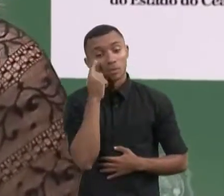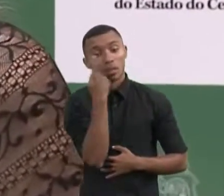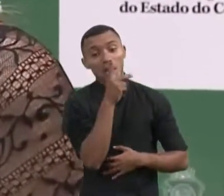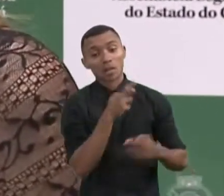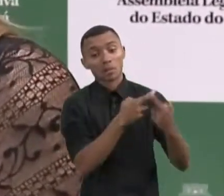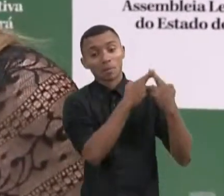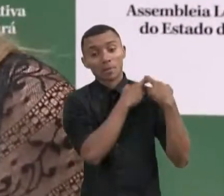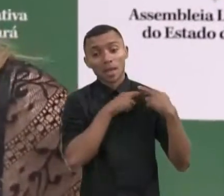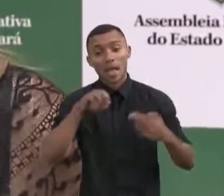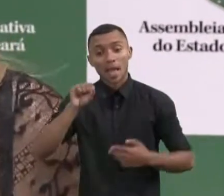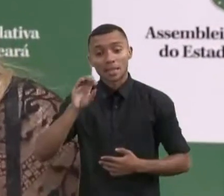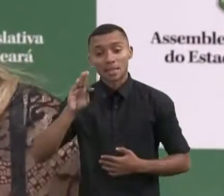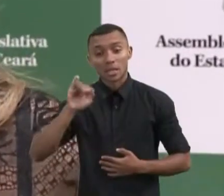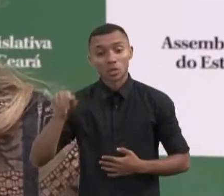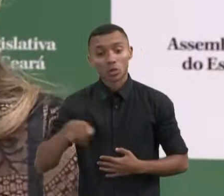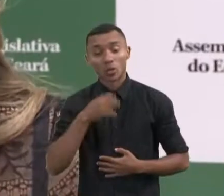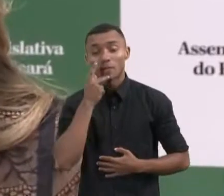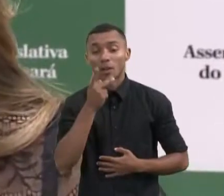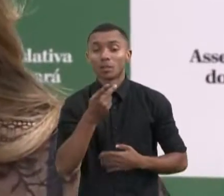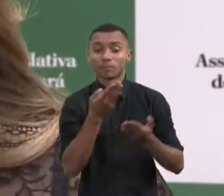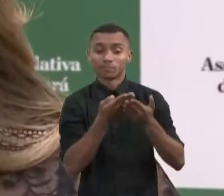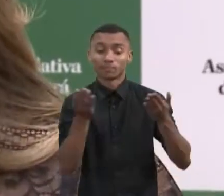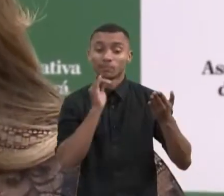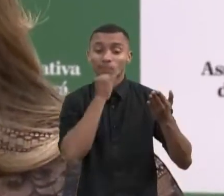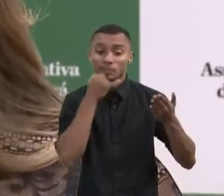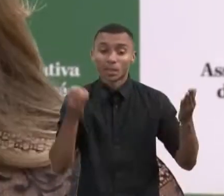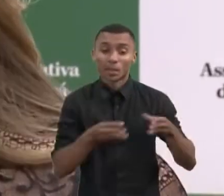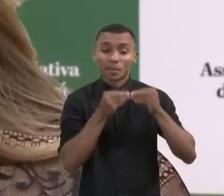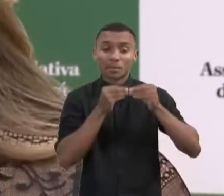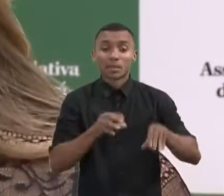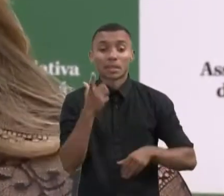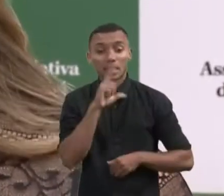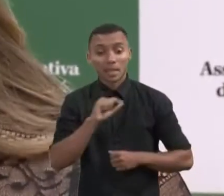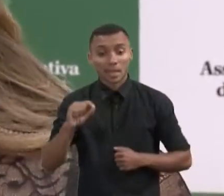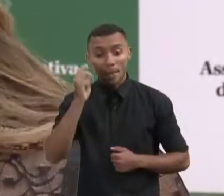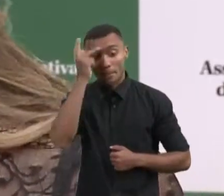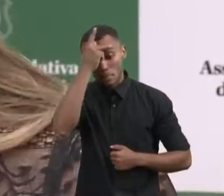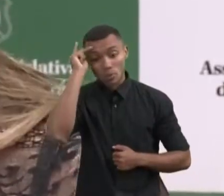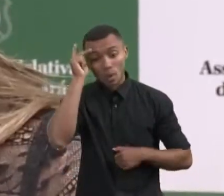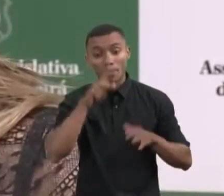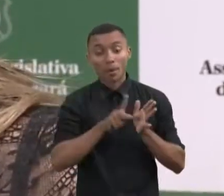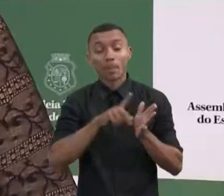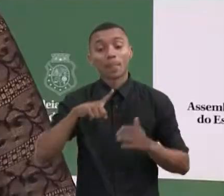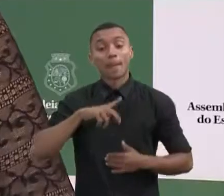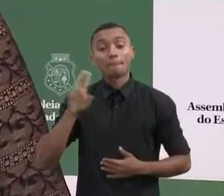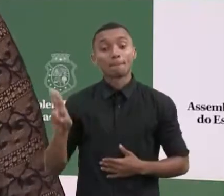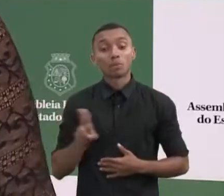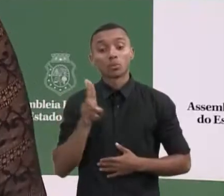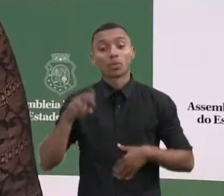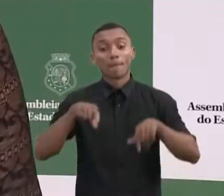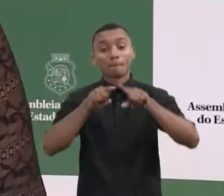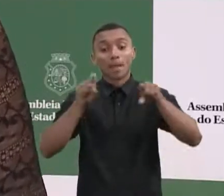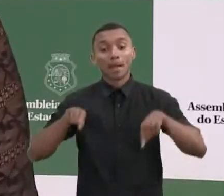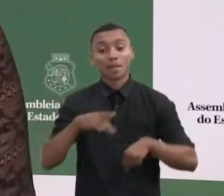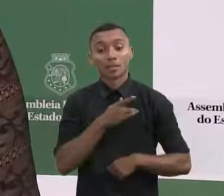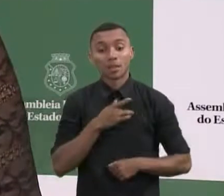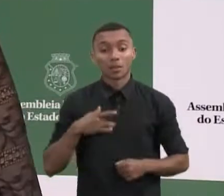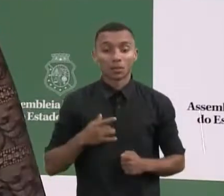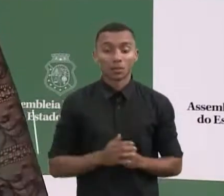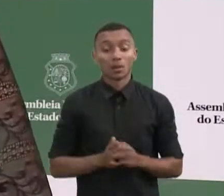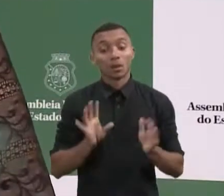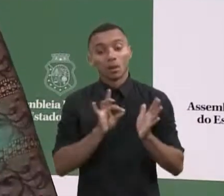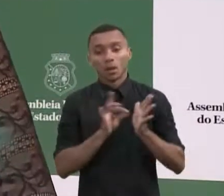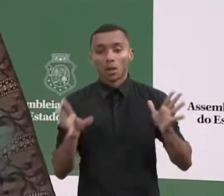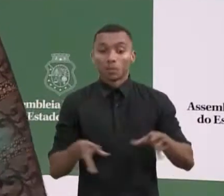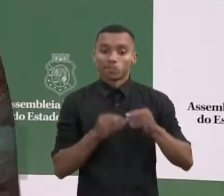STJ e disse que ela vai prejudicar ainda mais os usuários de planos de saúde. Eu acho assim altamente